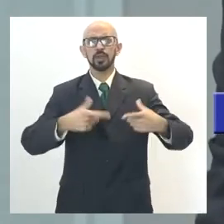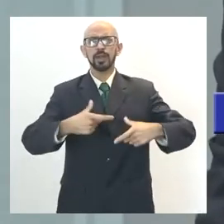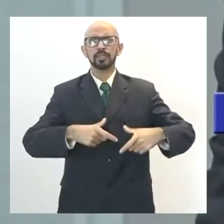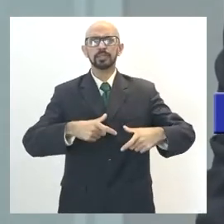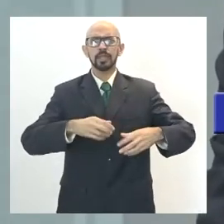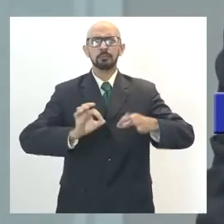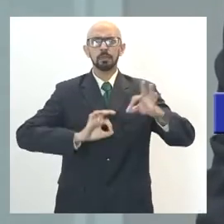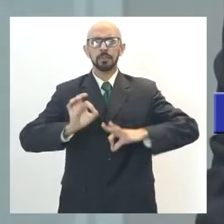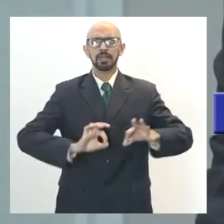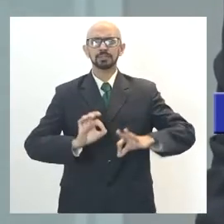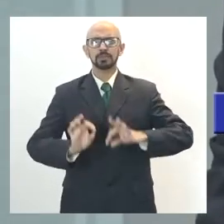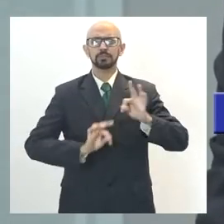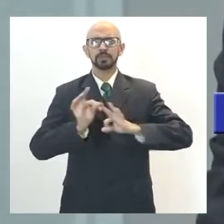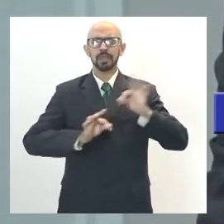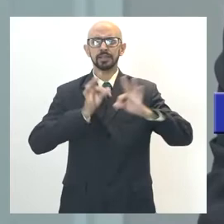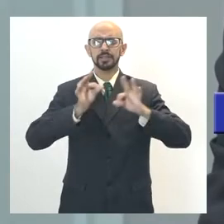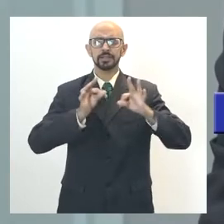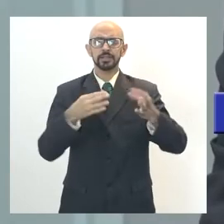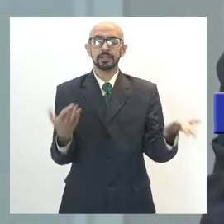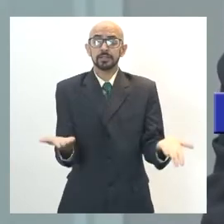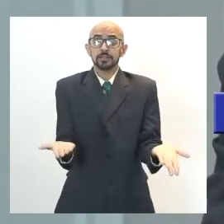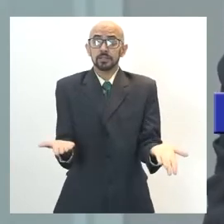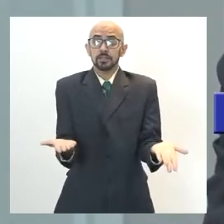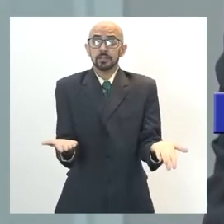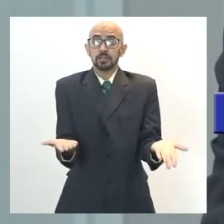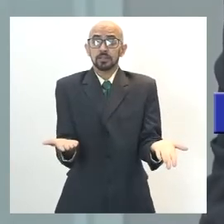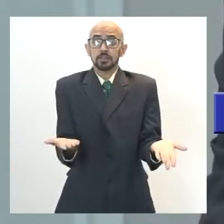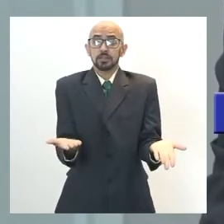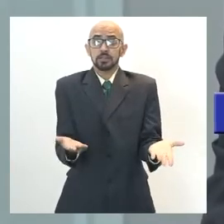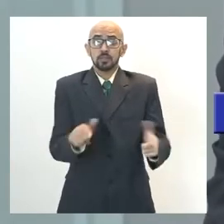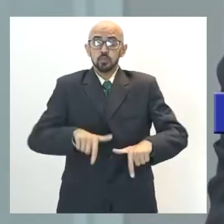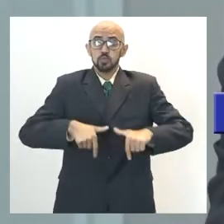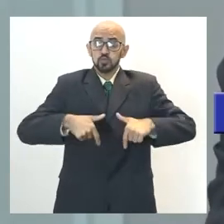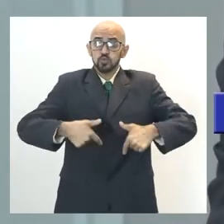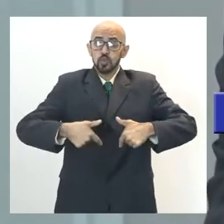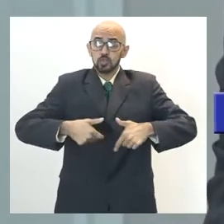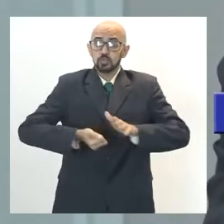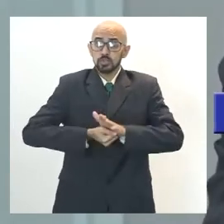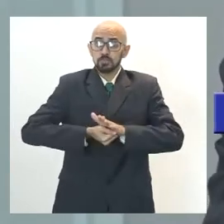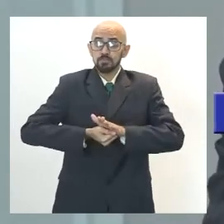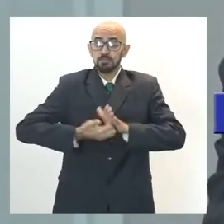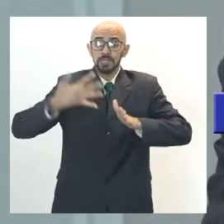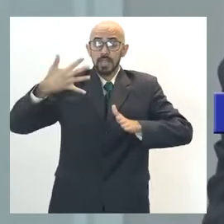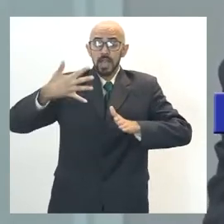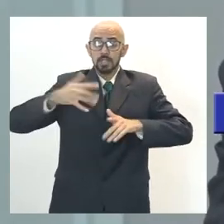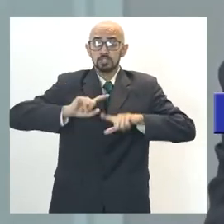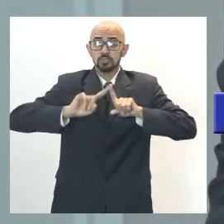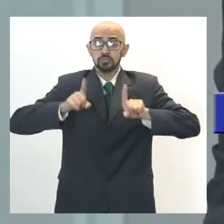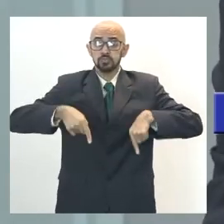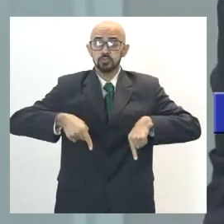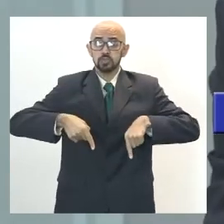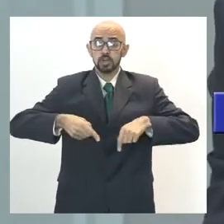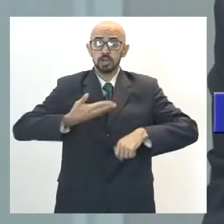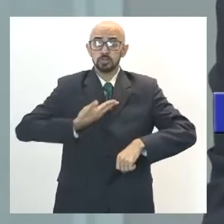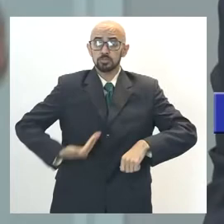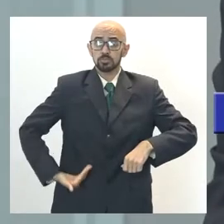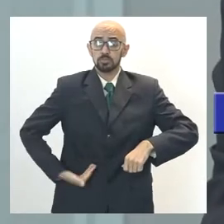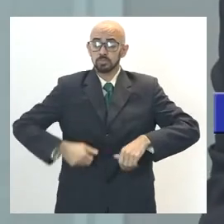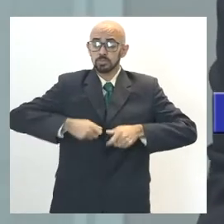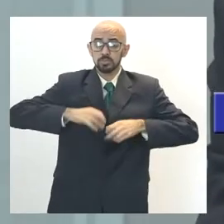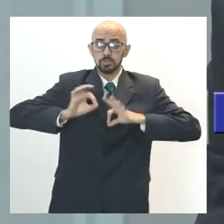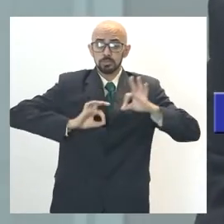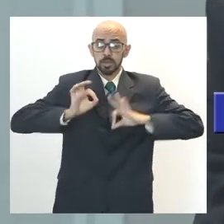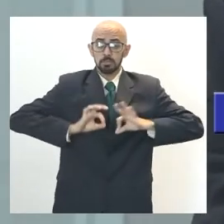técnica Cadê o esforço de milhares e milhares de servidores que se preparam durante